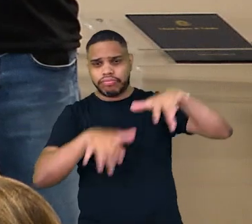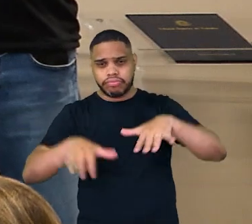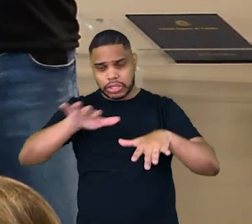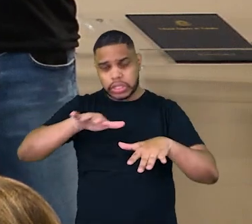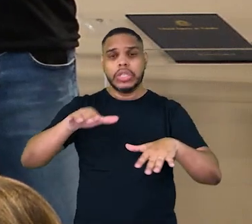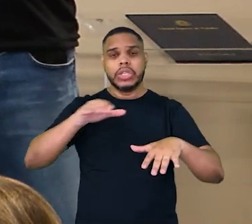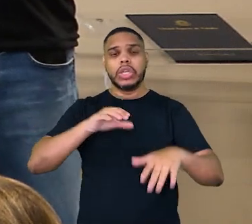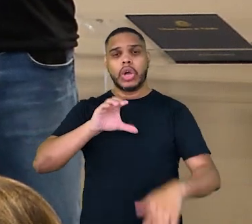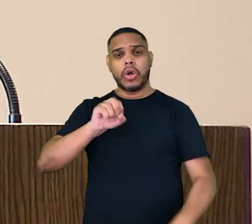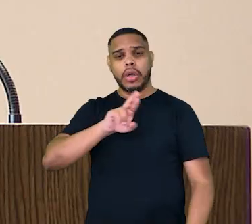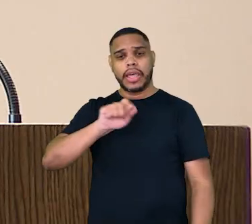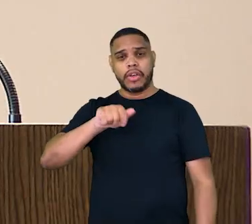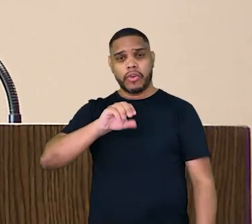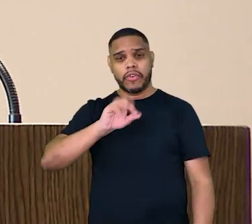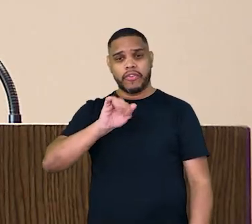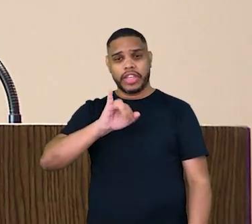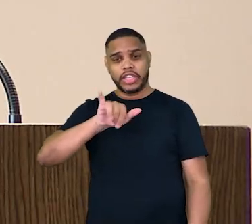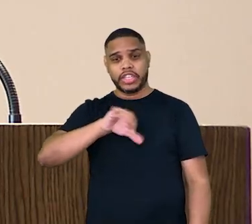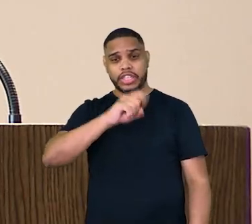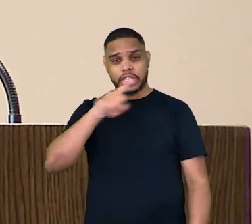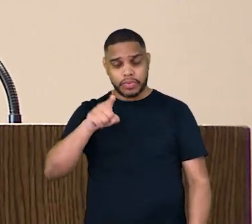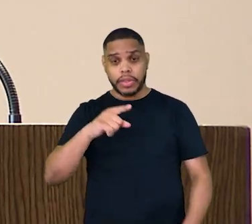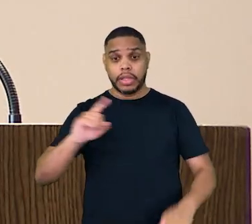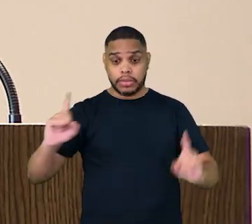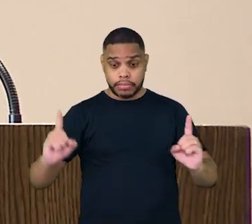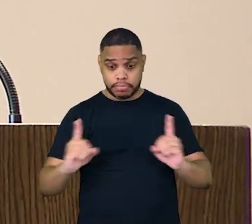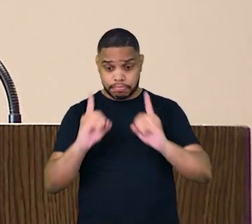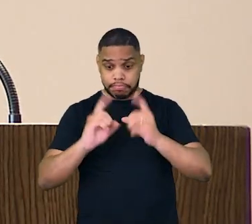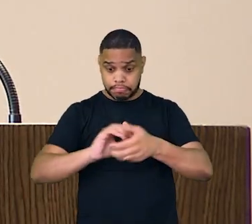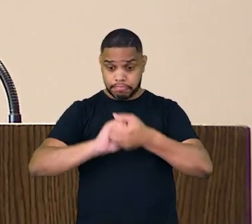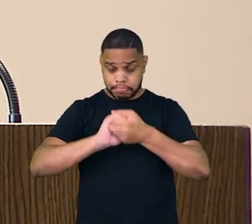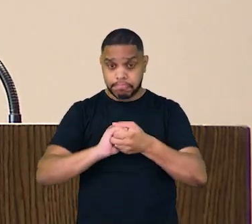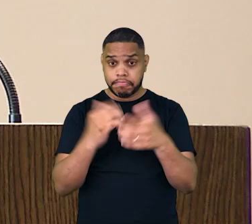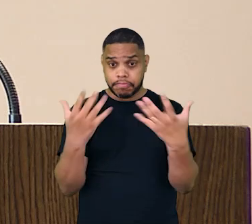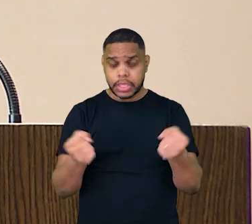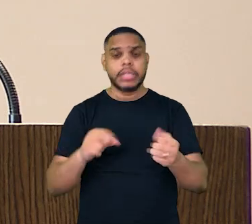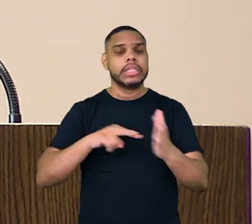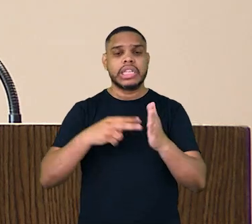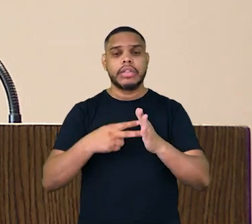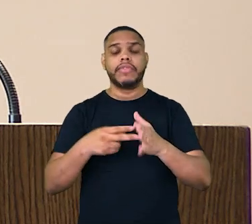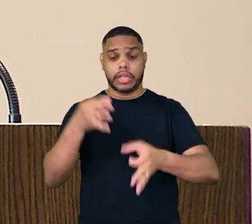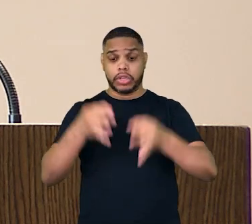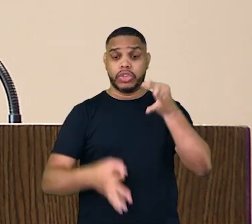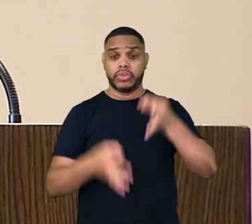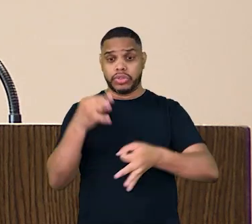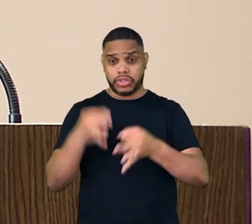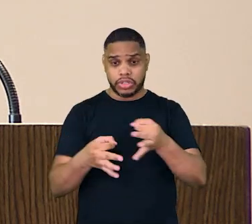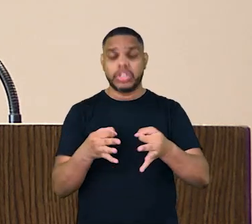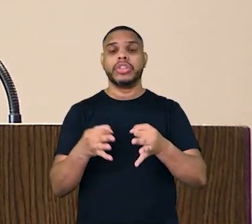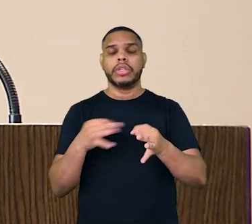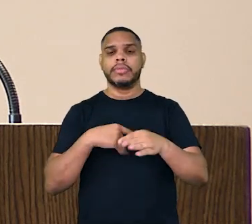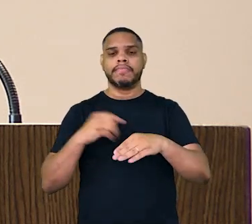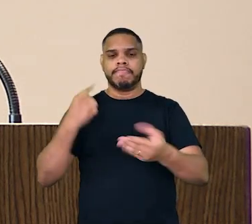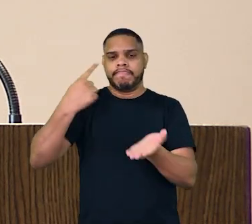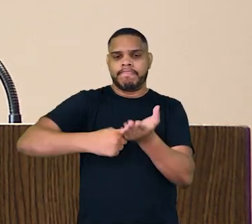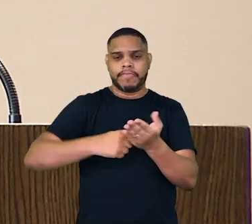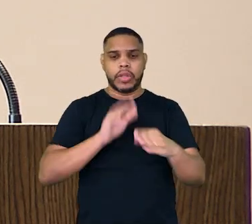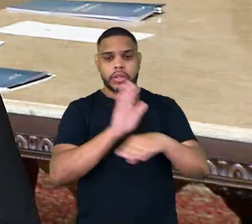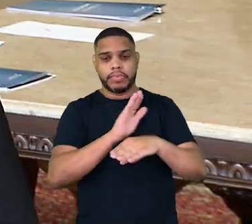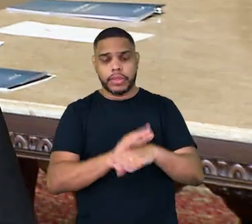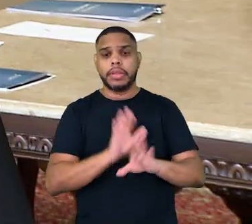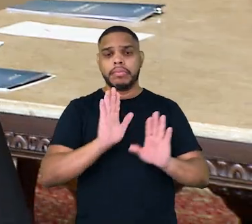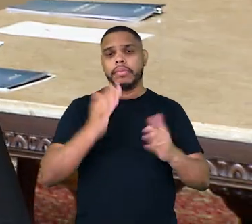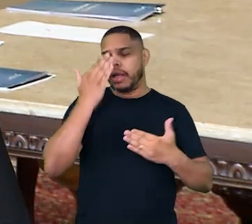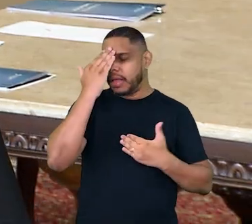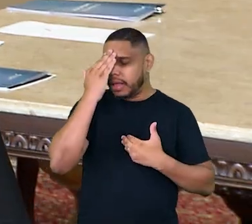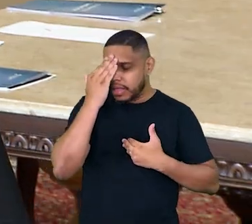Mina Córrego do Feijão, afirmou que o acordo demonstra o compromisso do Poder Judiciário com os atingidos pela tragédia.